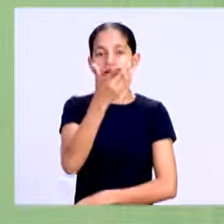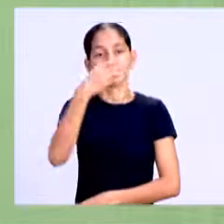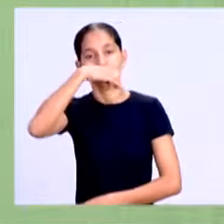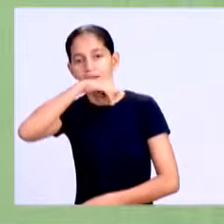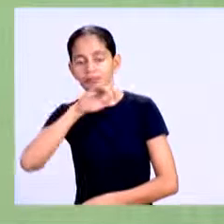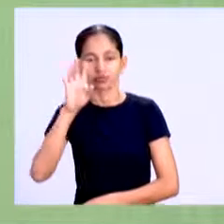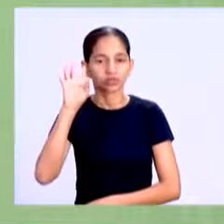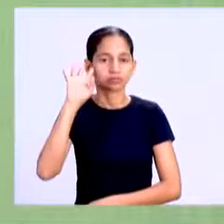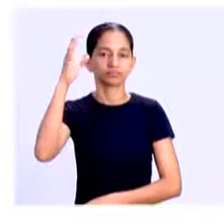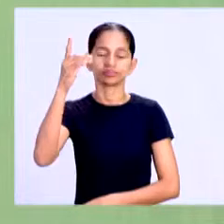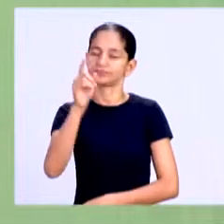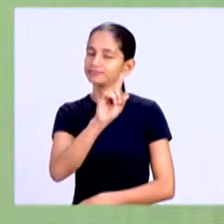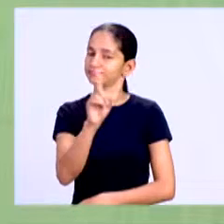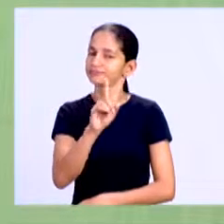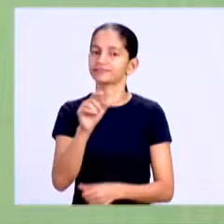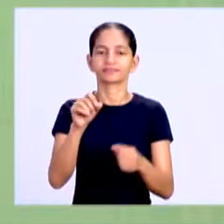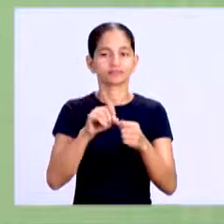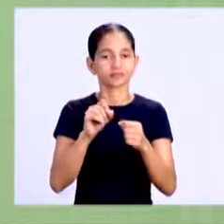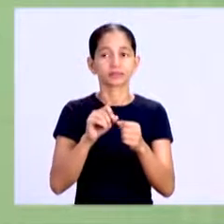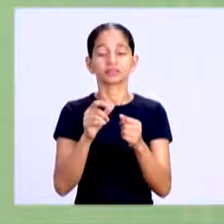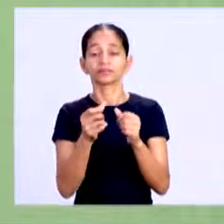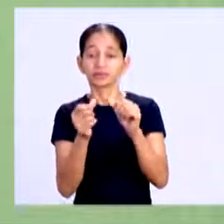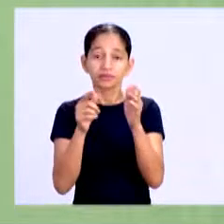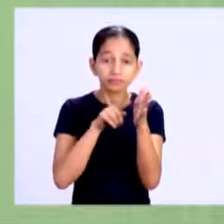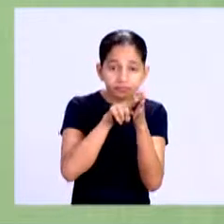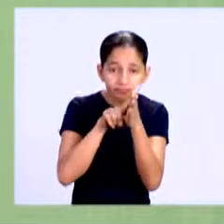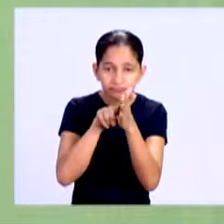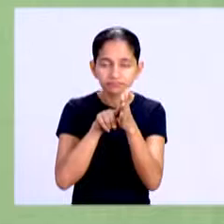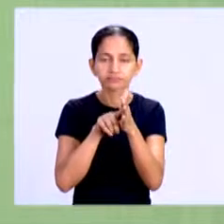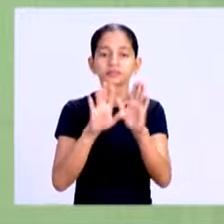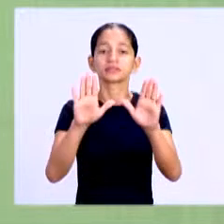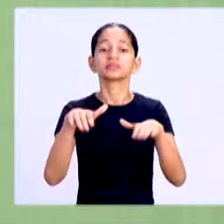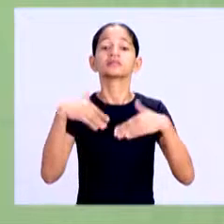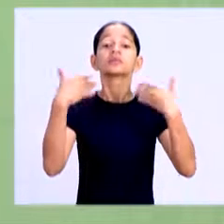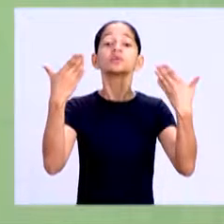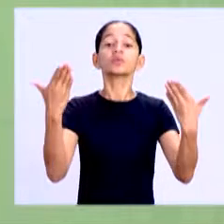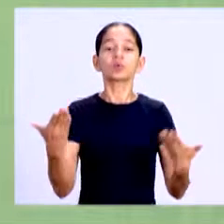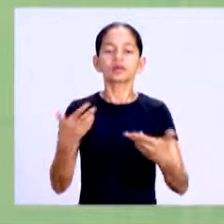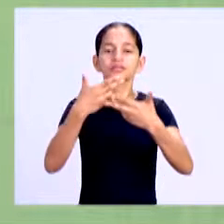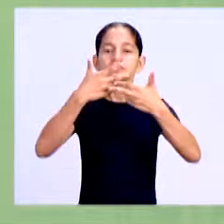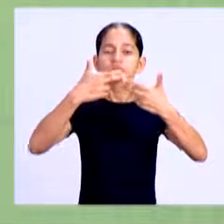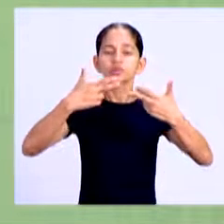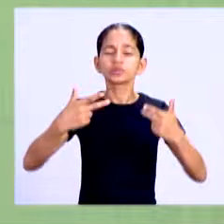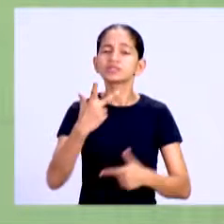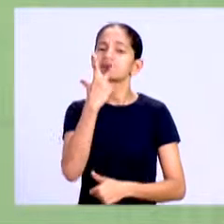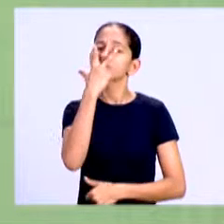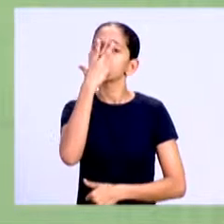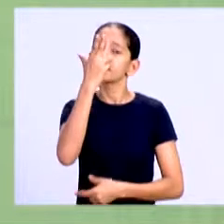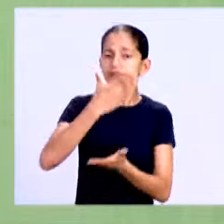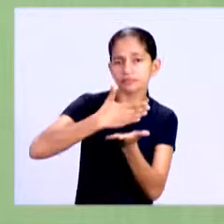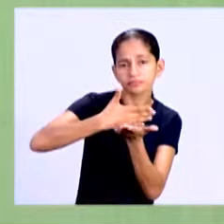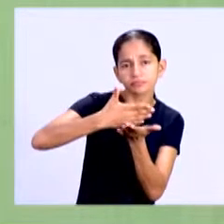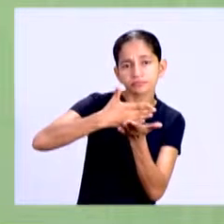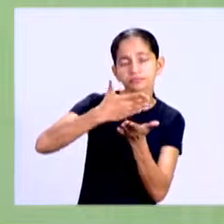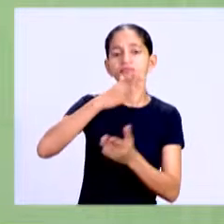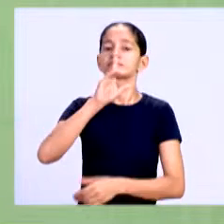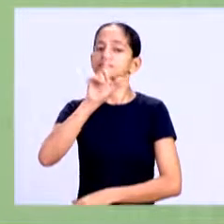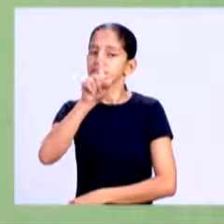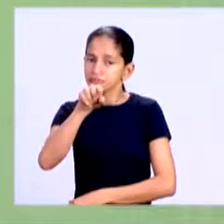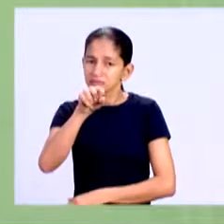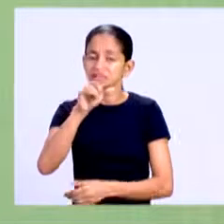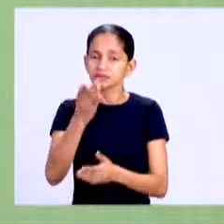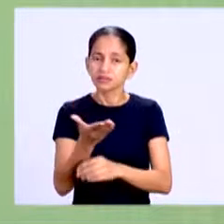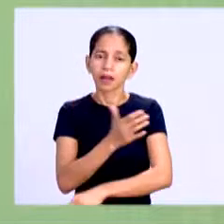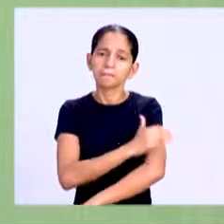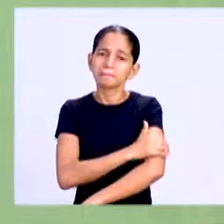verificação de pressão que você vai dizer que ele é hipertenso. Quais são os sinais que alertam para que o idoso está com pressão